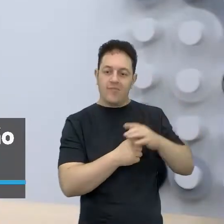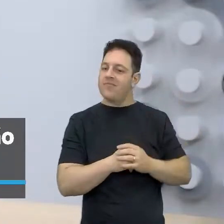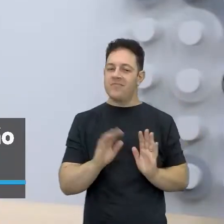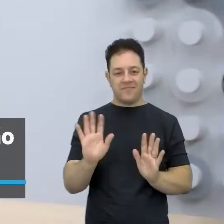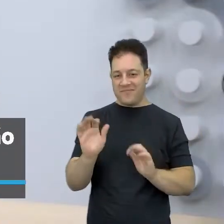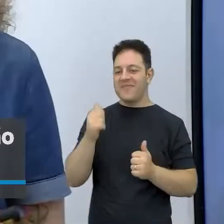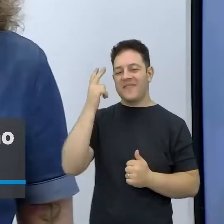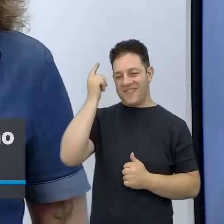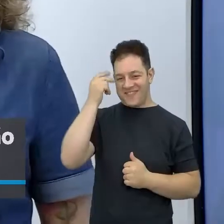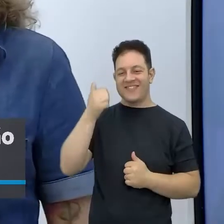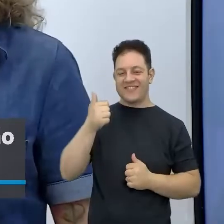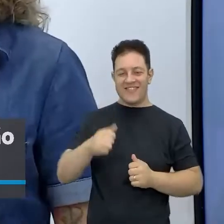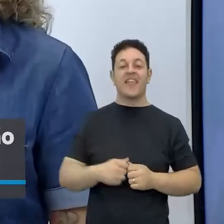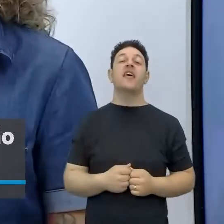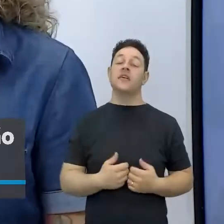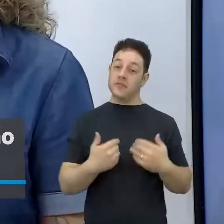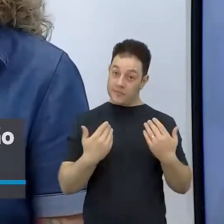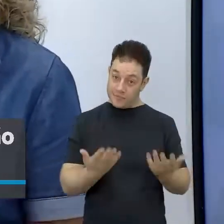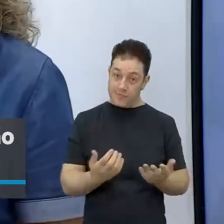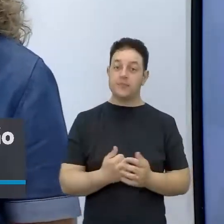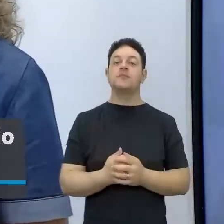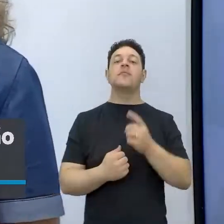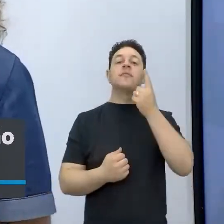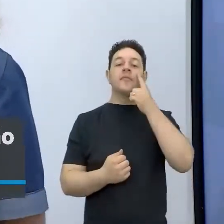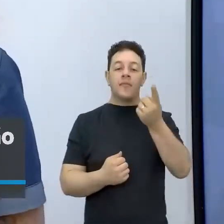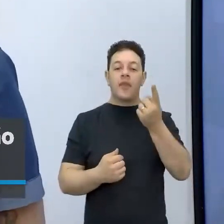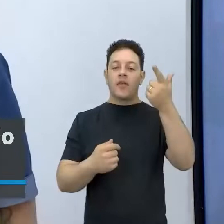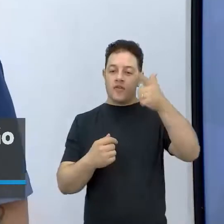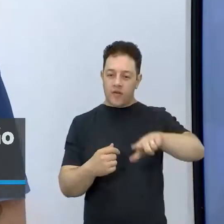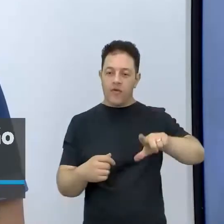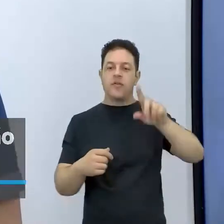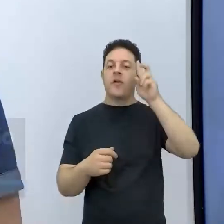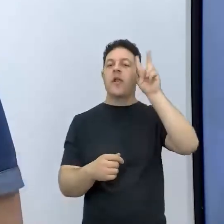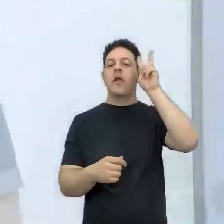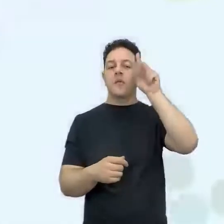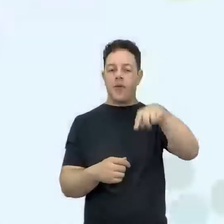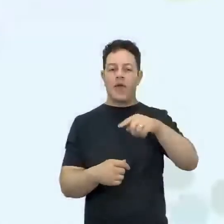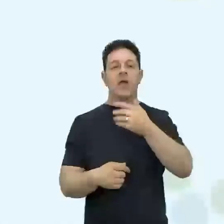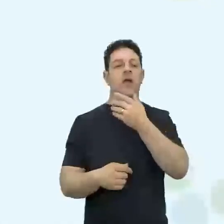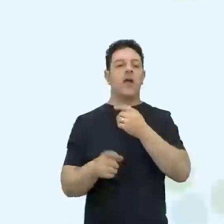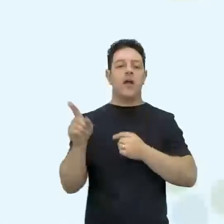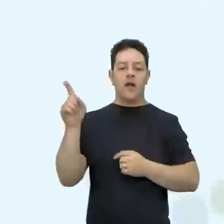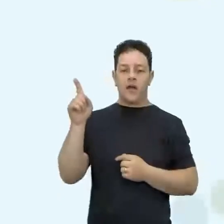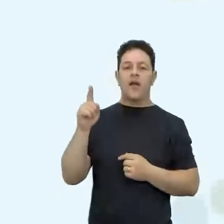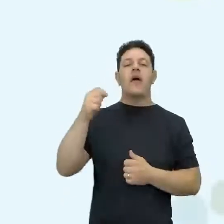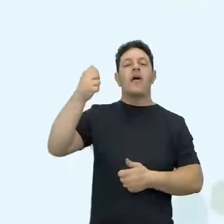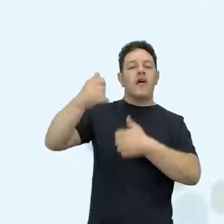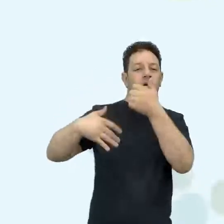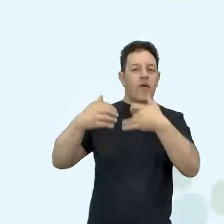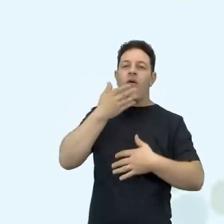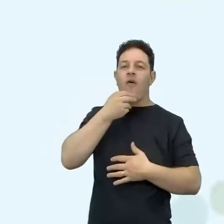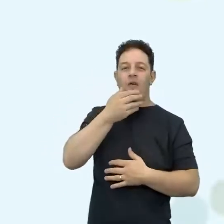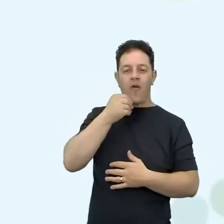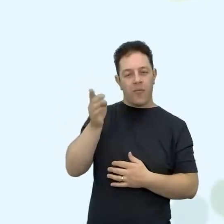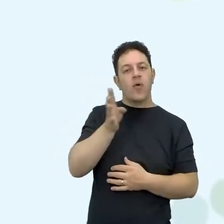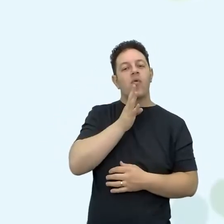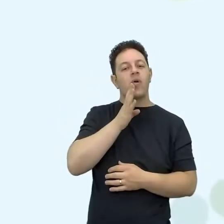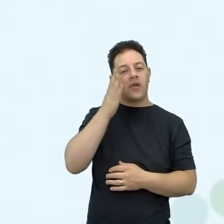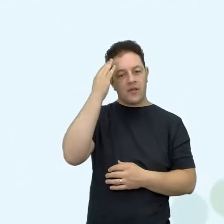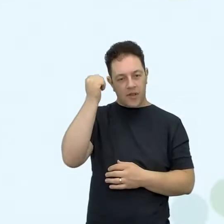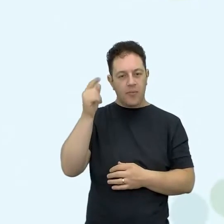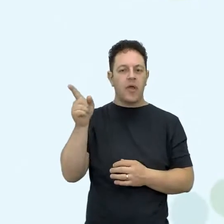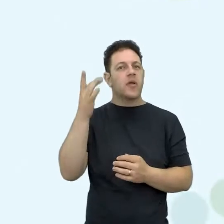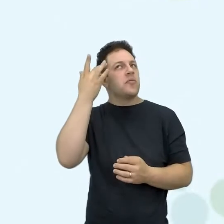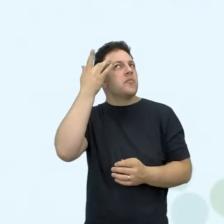tranquilo. Ok? Então, temos aí, revendo, né? Revendo a fala do especialista. Não lembro se